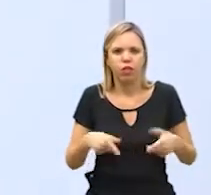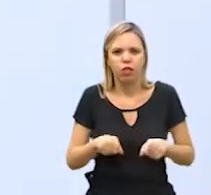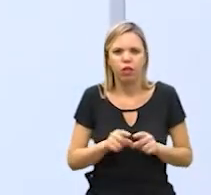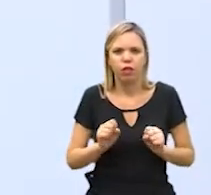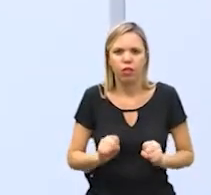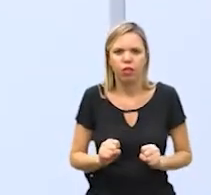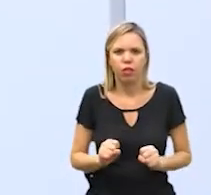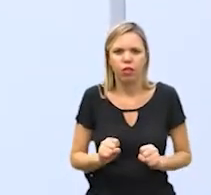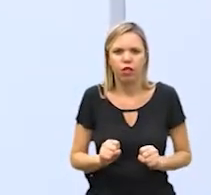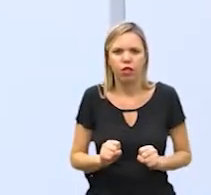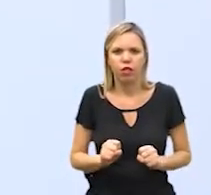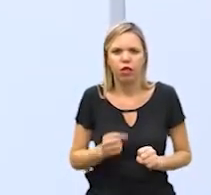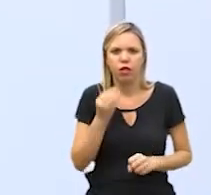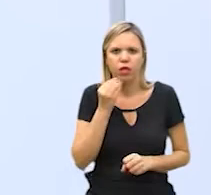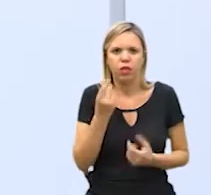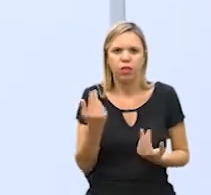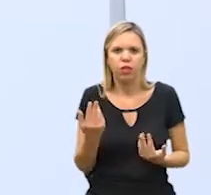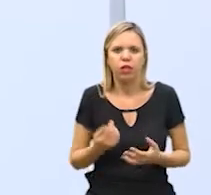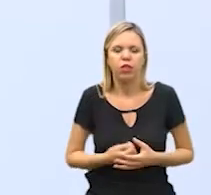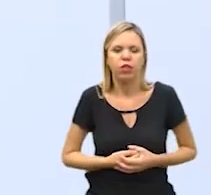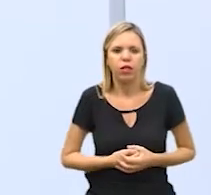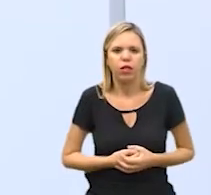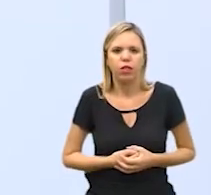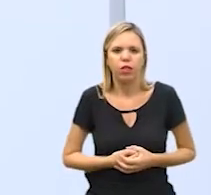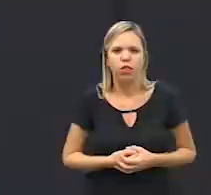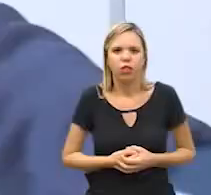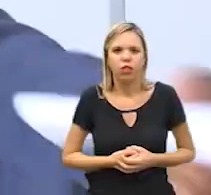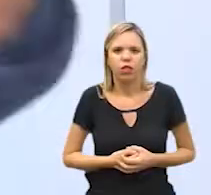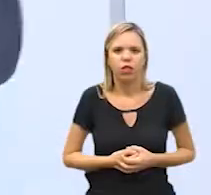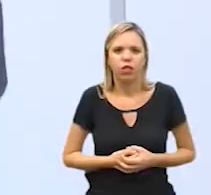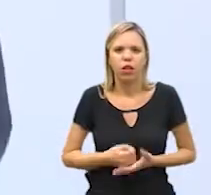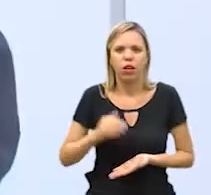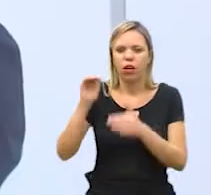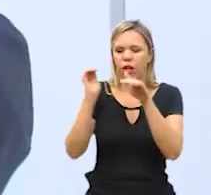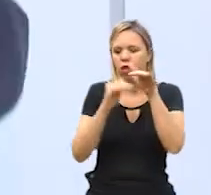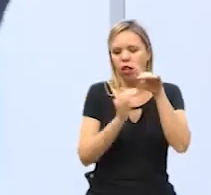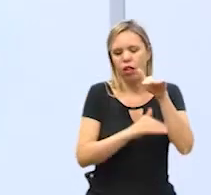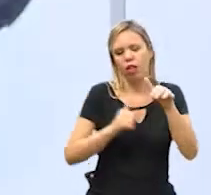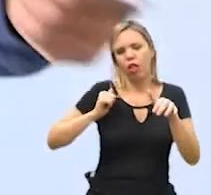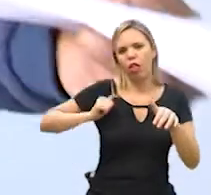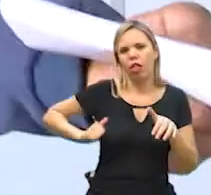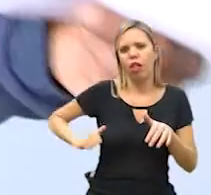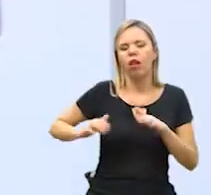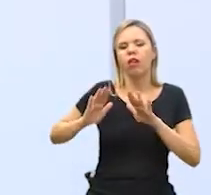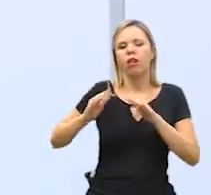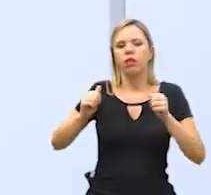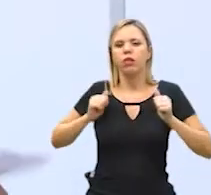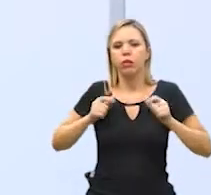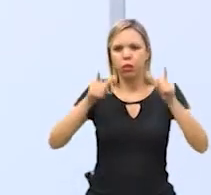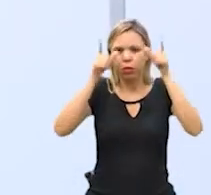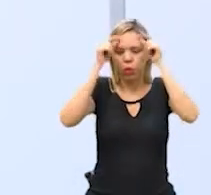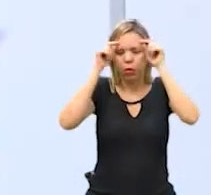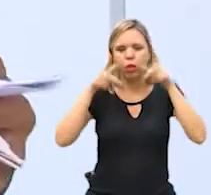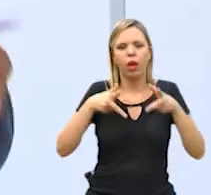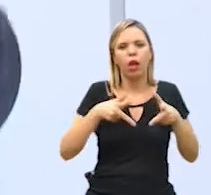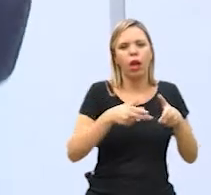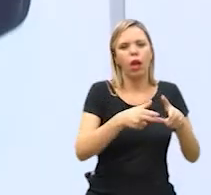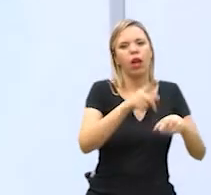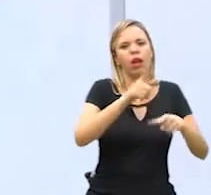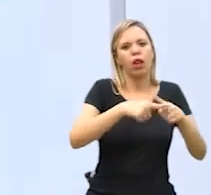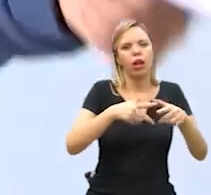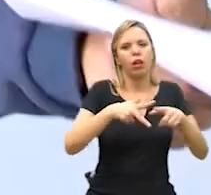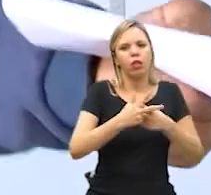com pulverizadores, só que eu não estou tendo oportunidade por causa da idade. De forma que esse maleiro vai descansar as costas de carregar nessa ferramenta, que é a